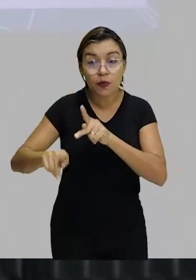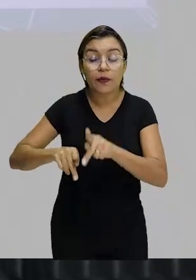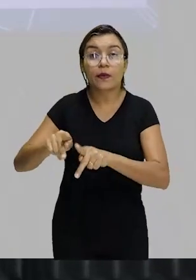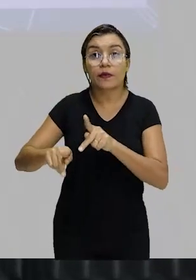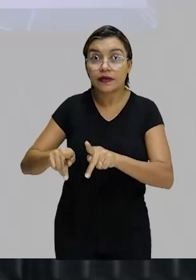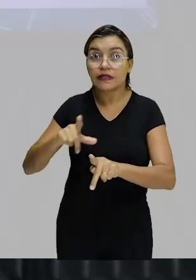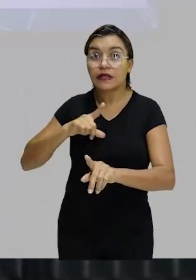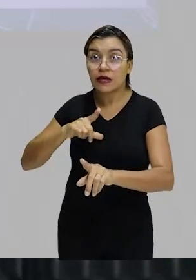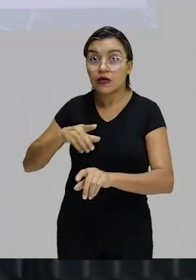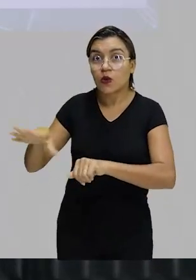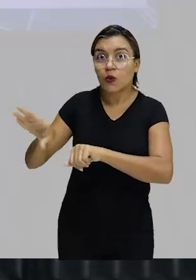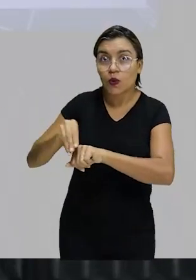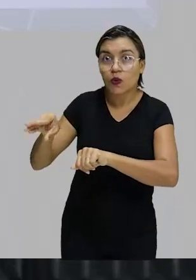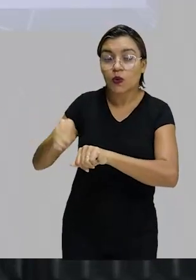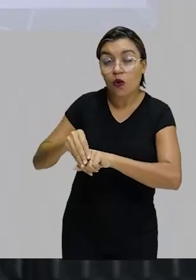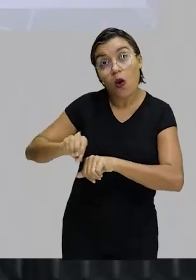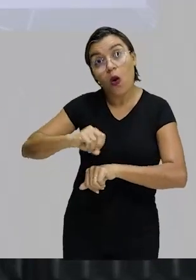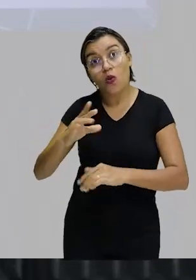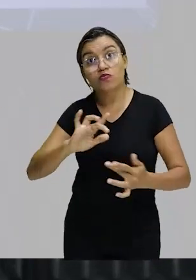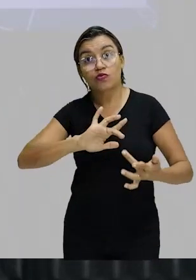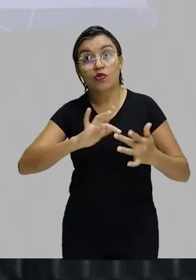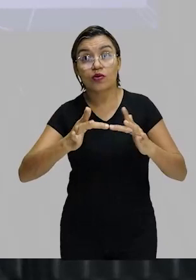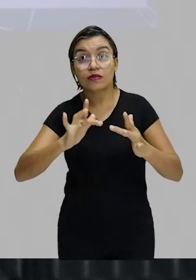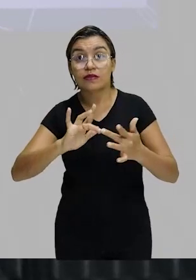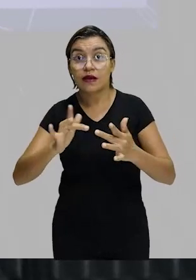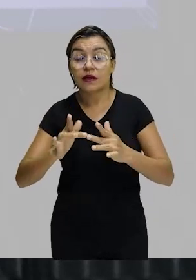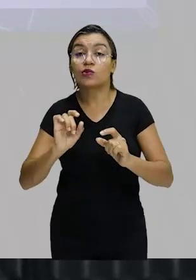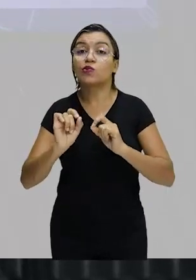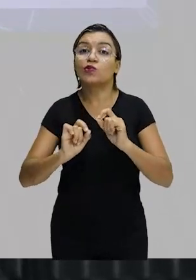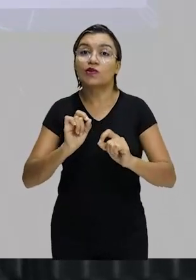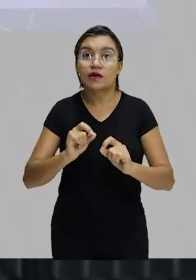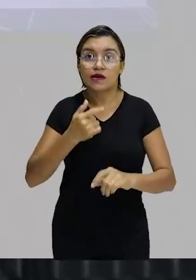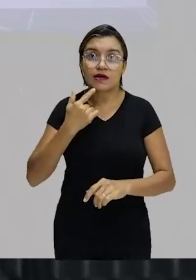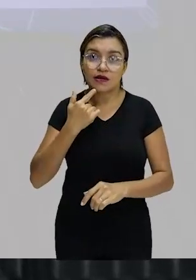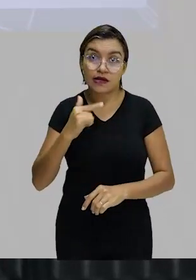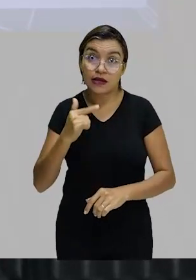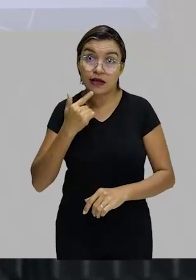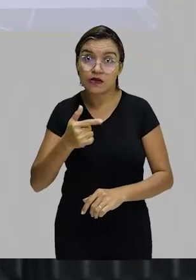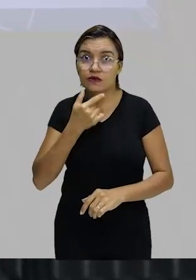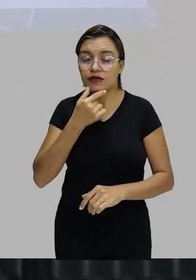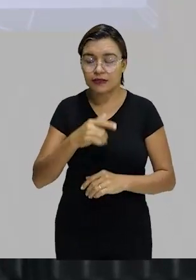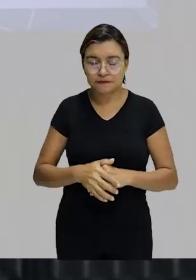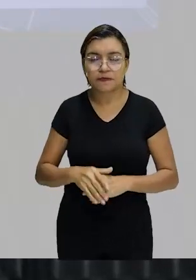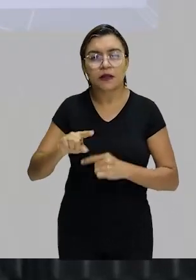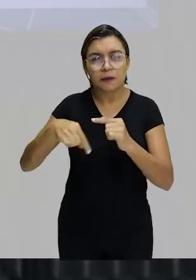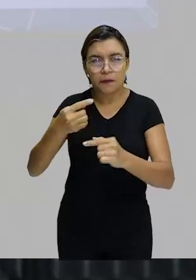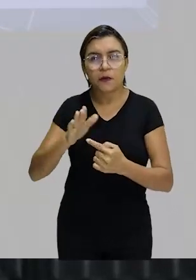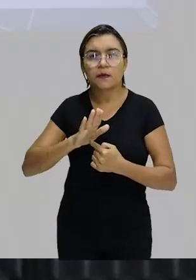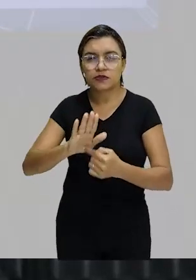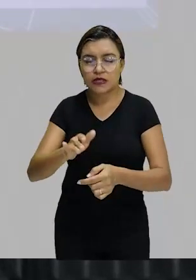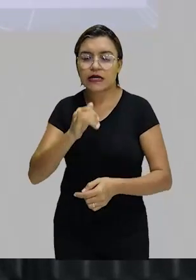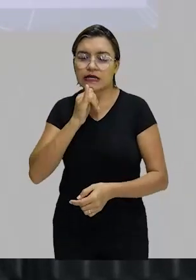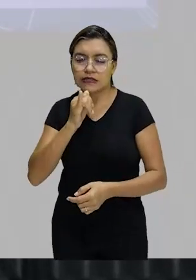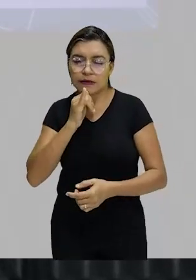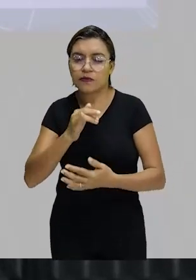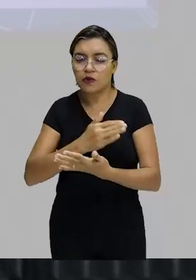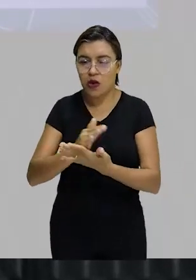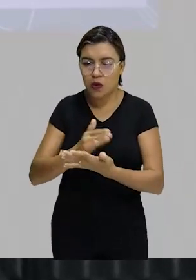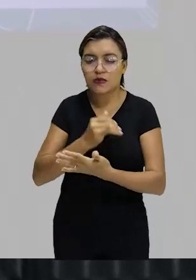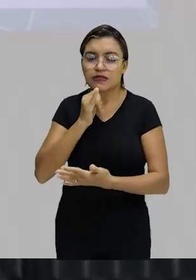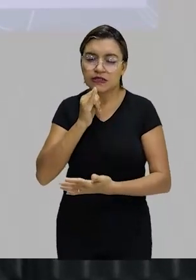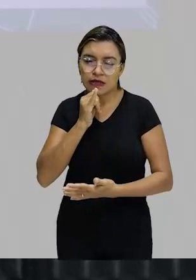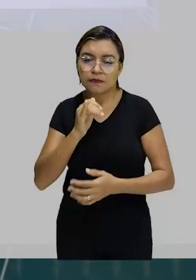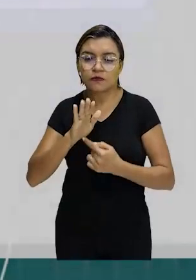pelo conhecimento ou pelo contato com a língua inglesa. Vou mostrar exemplos para vocês daqui a pouco e vocês vão conseguir entender